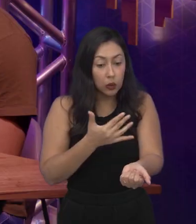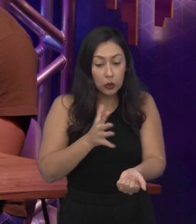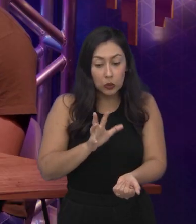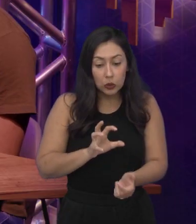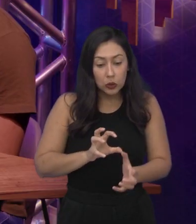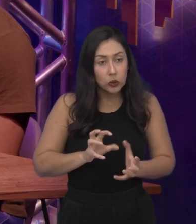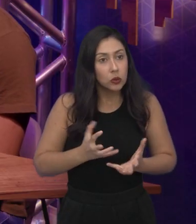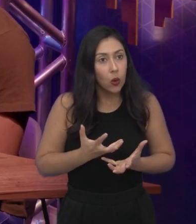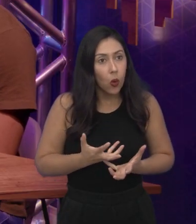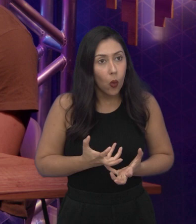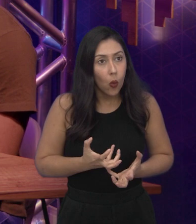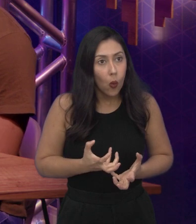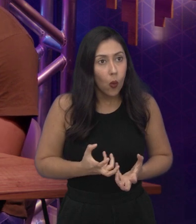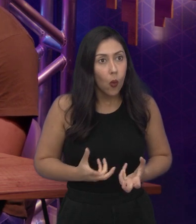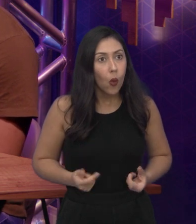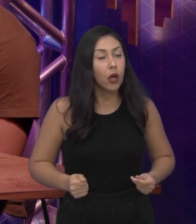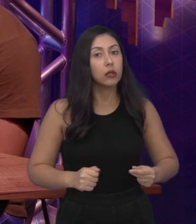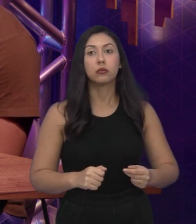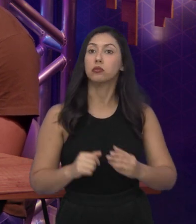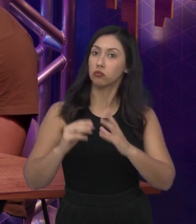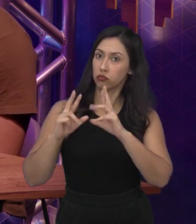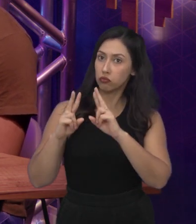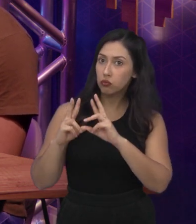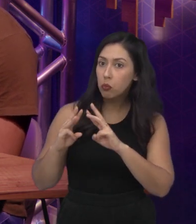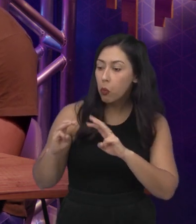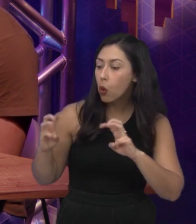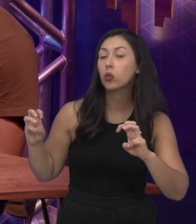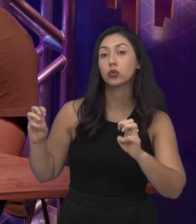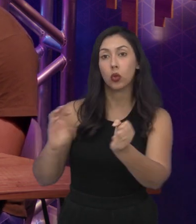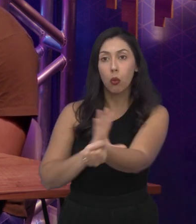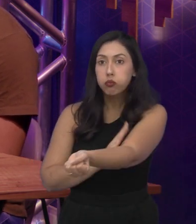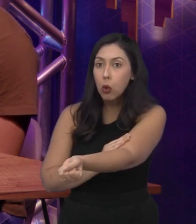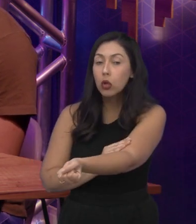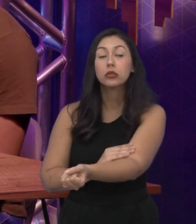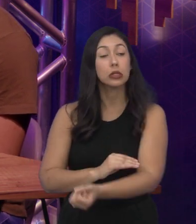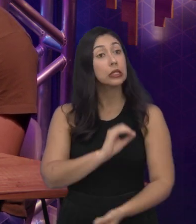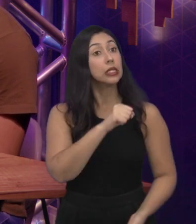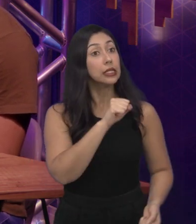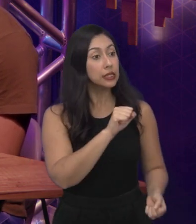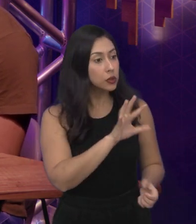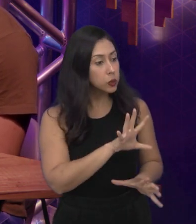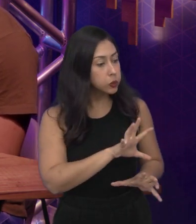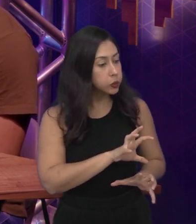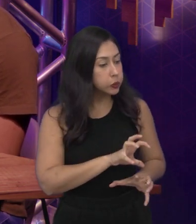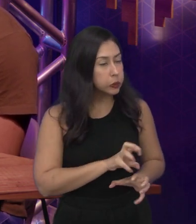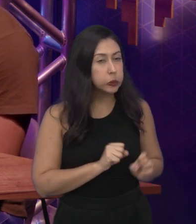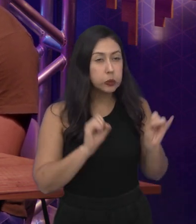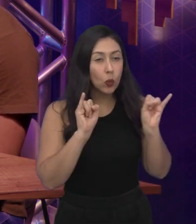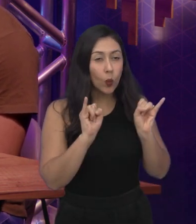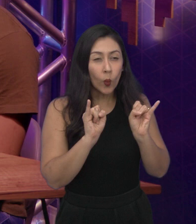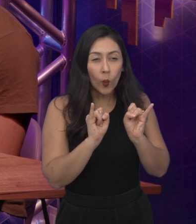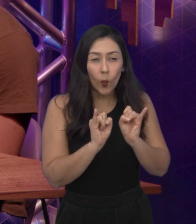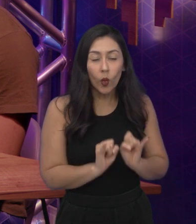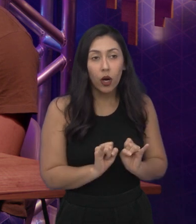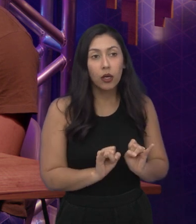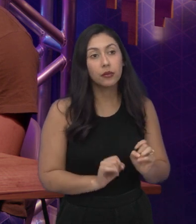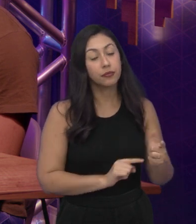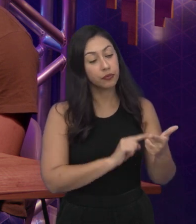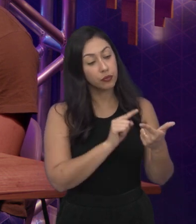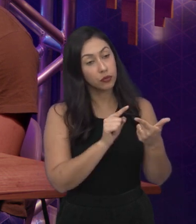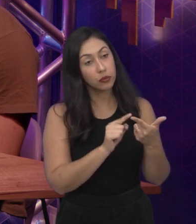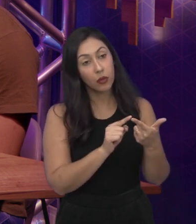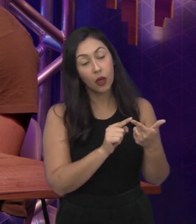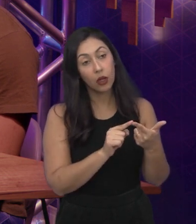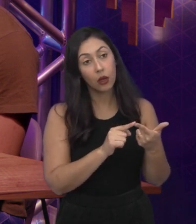dando um jeito de suprir. Vai consumir. Exato, ele vai dando um jeito de suprir, mas a longo prazo